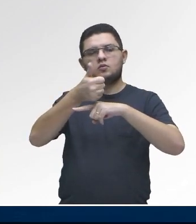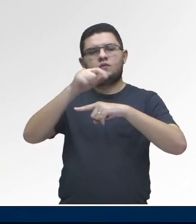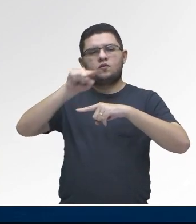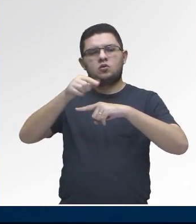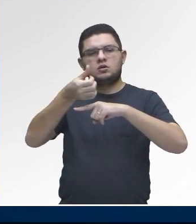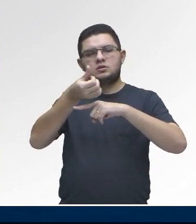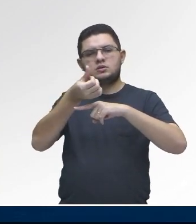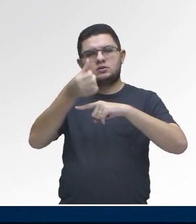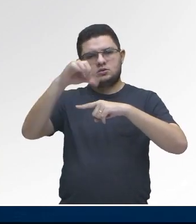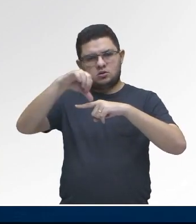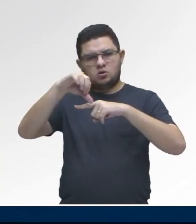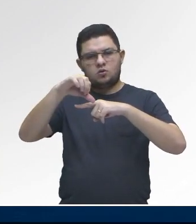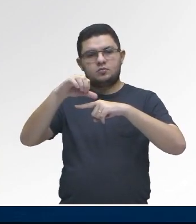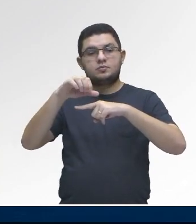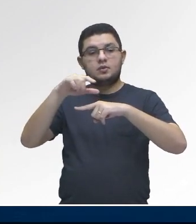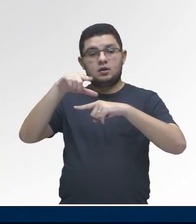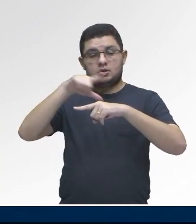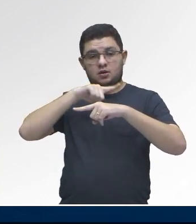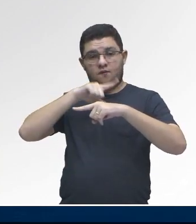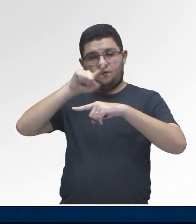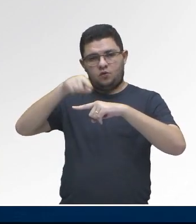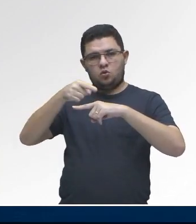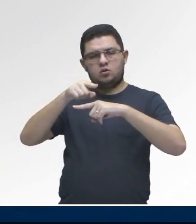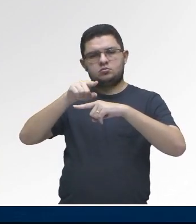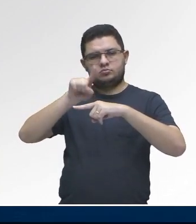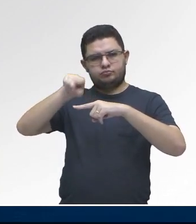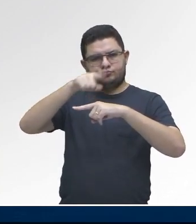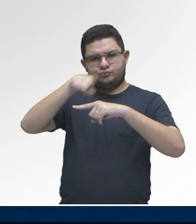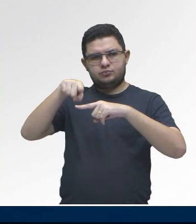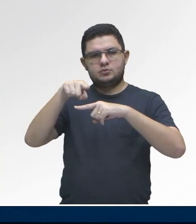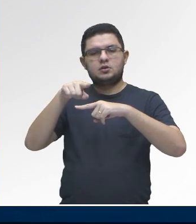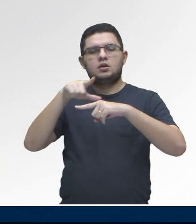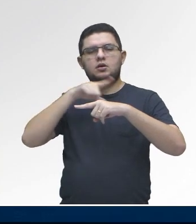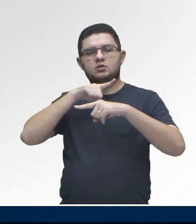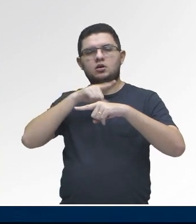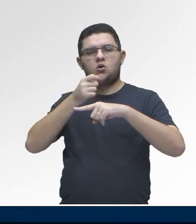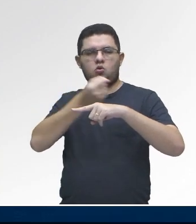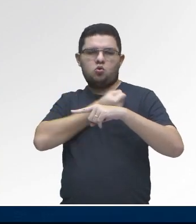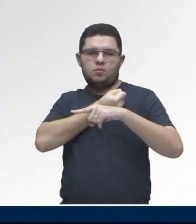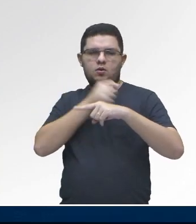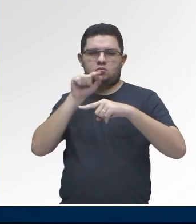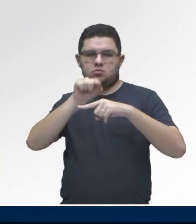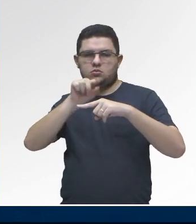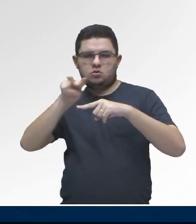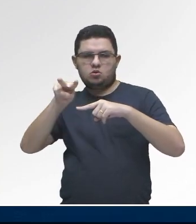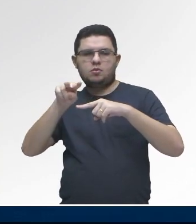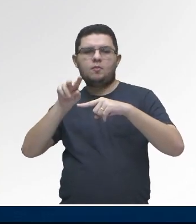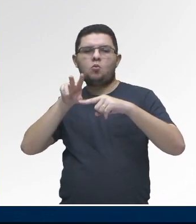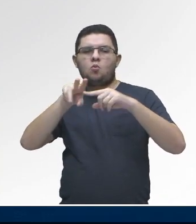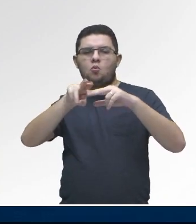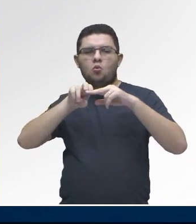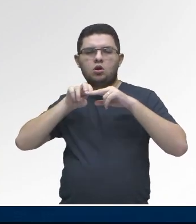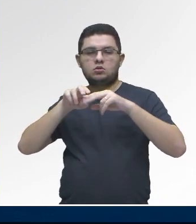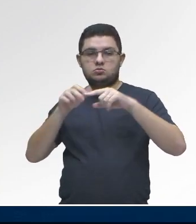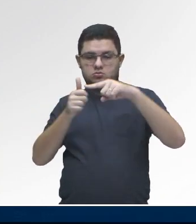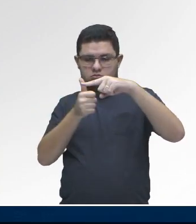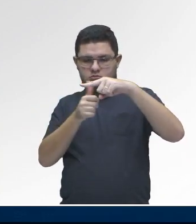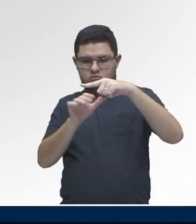mais ou menos 13. A raiz de 100 é mais ou menos 10. Agora,